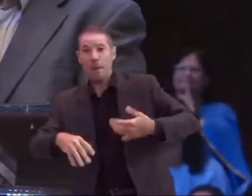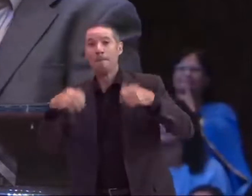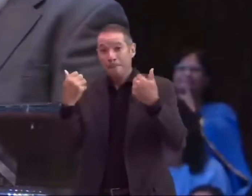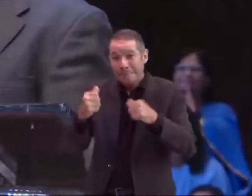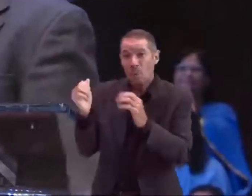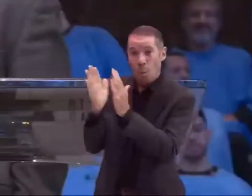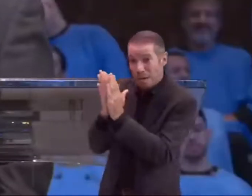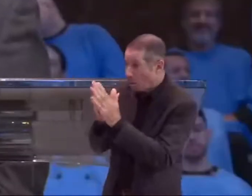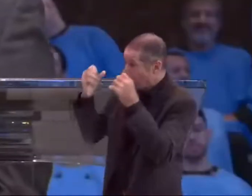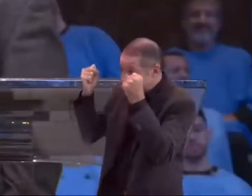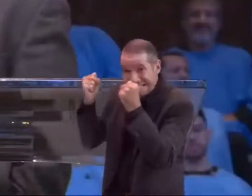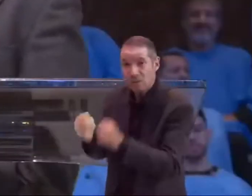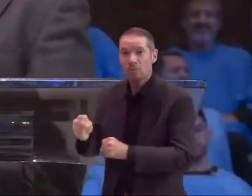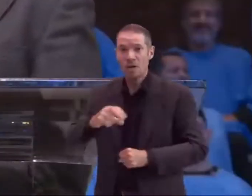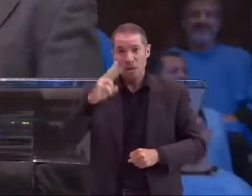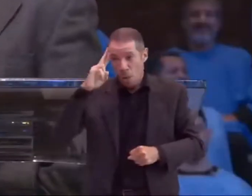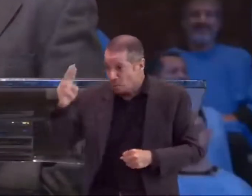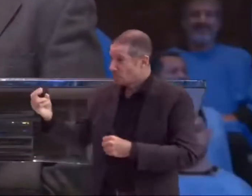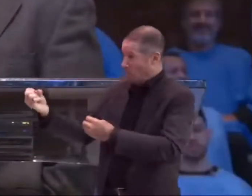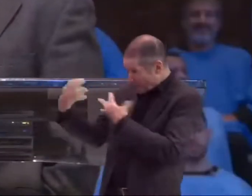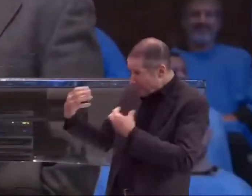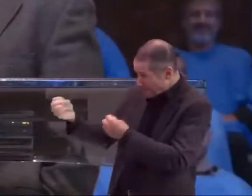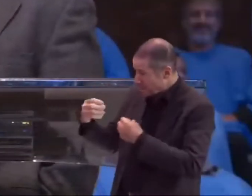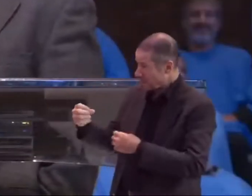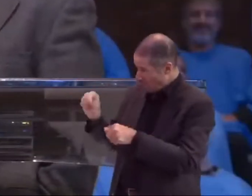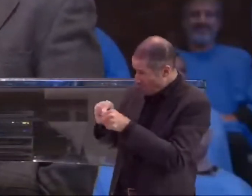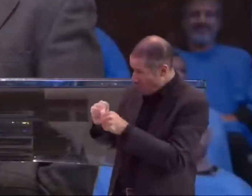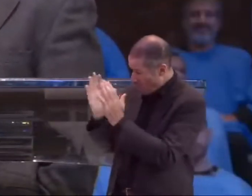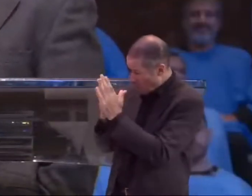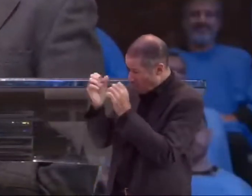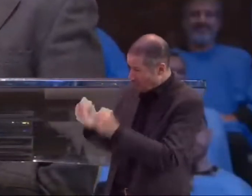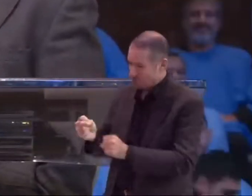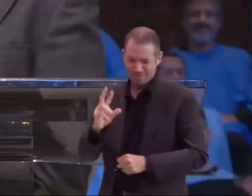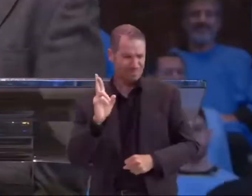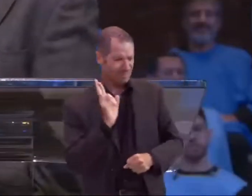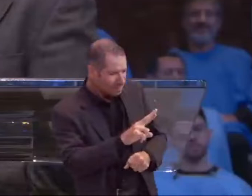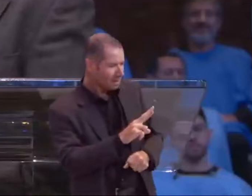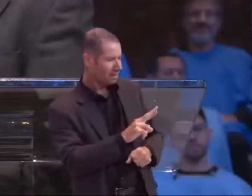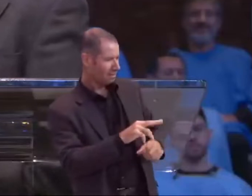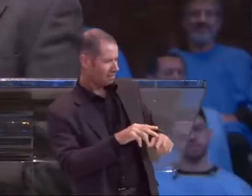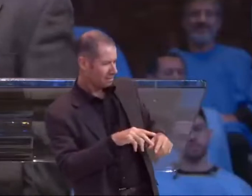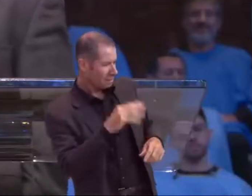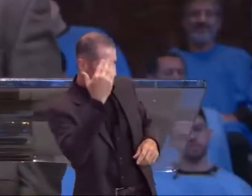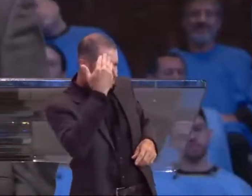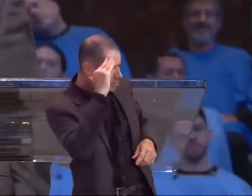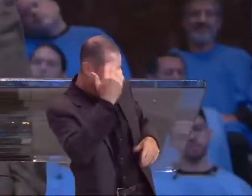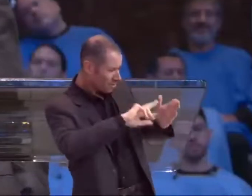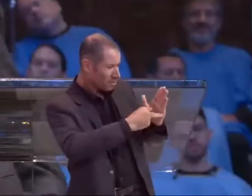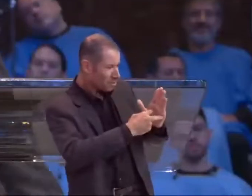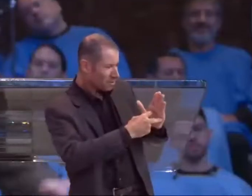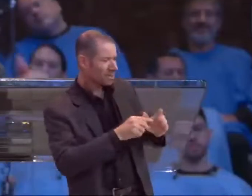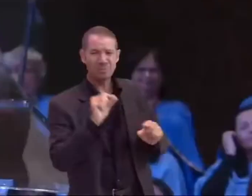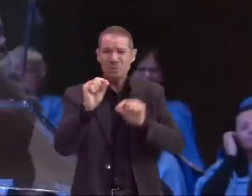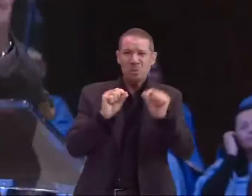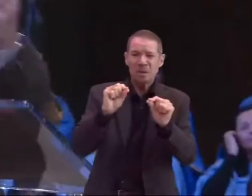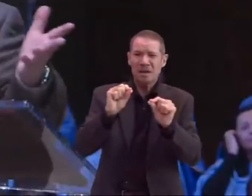uma oração poderosa. O senhor me ensina a fazer uma oração poderosa? E eu disse, mas eu ainda não entendi o que o senhor quer dizer. O